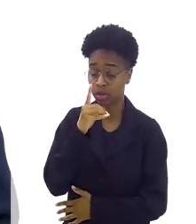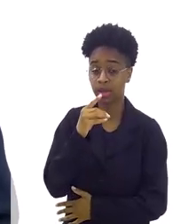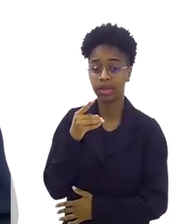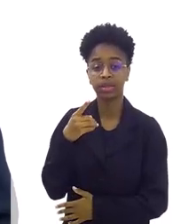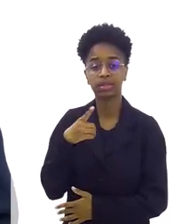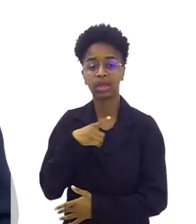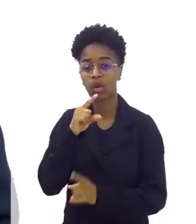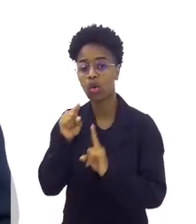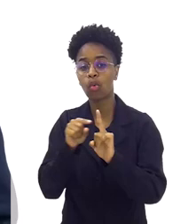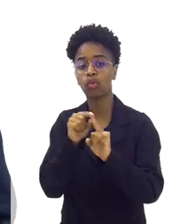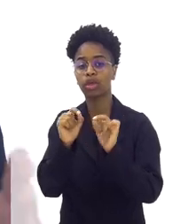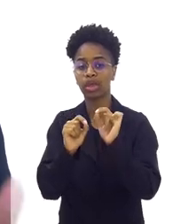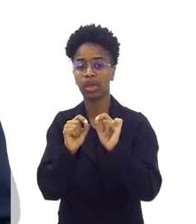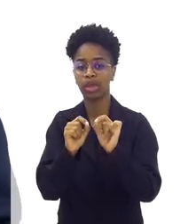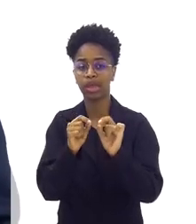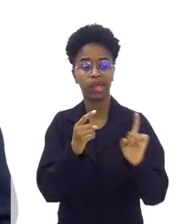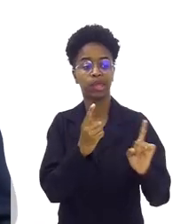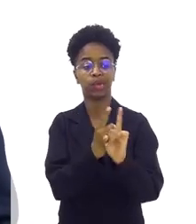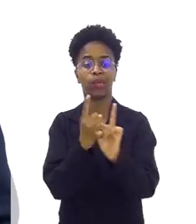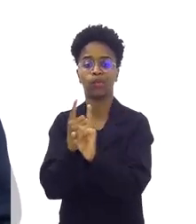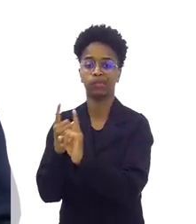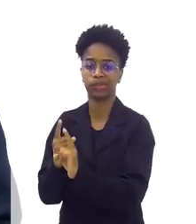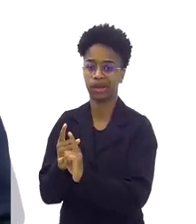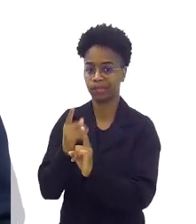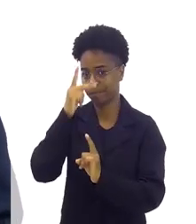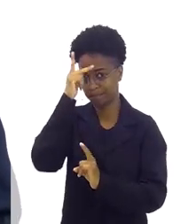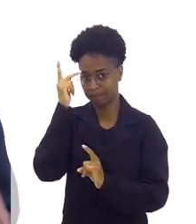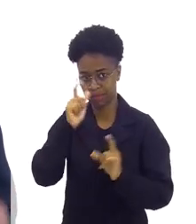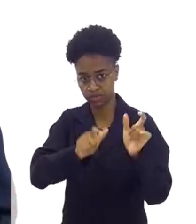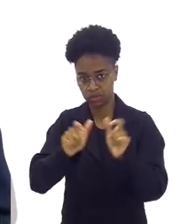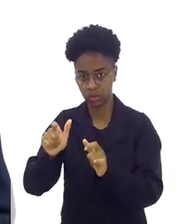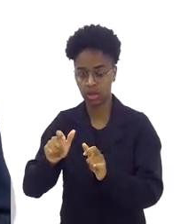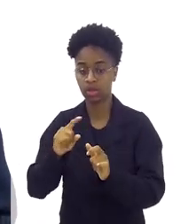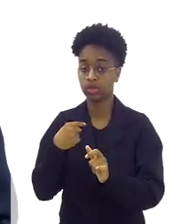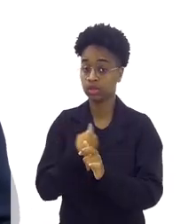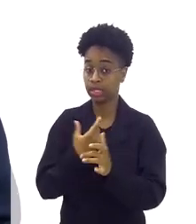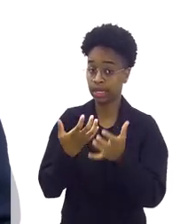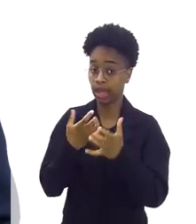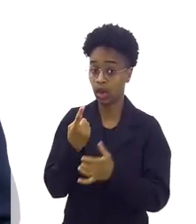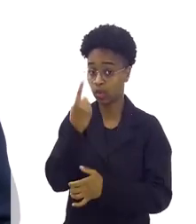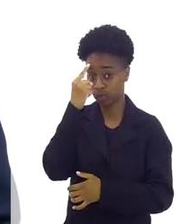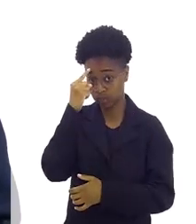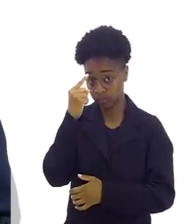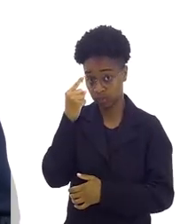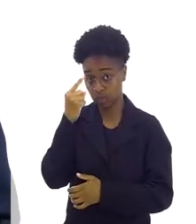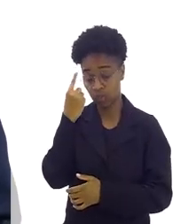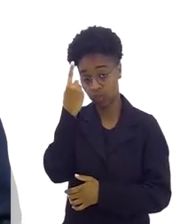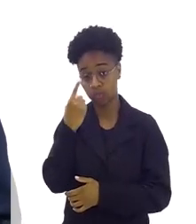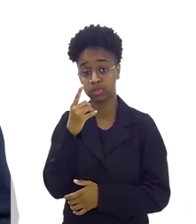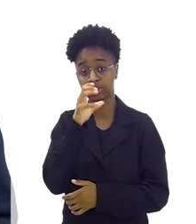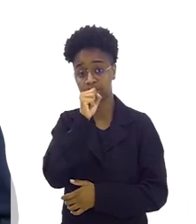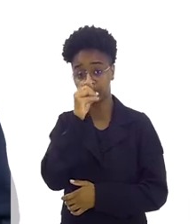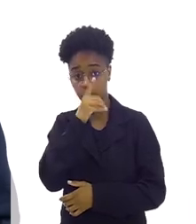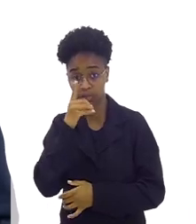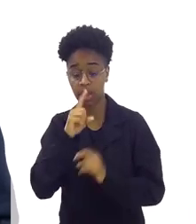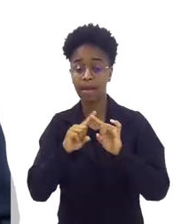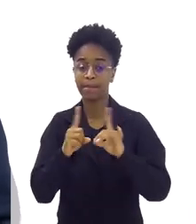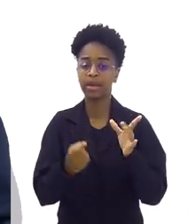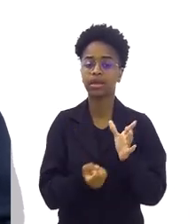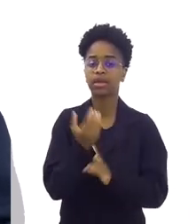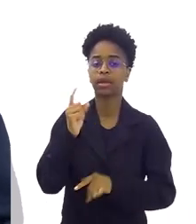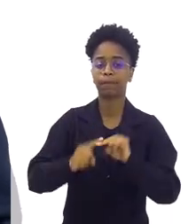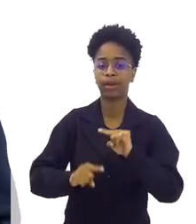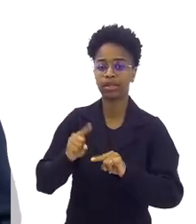ele pretende fazer essa reunião dos desenvolvedores. Entendi. Que a gente quer que ele dure um final de semana, mas que dali saiam